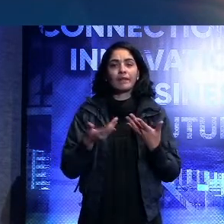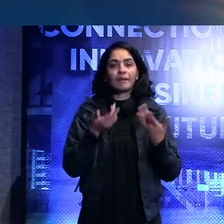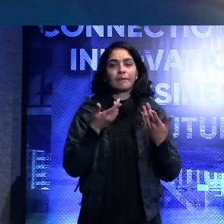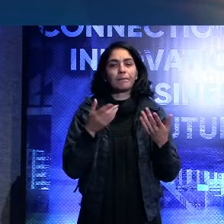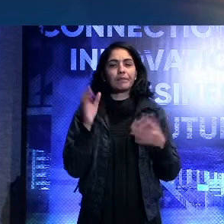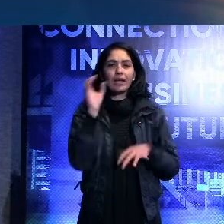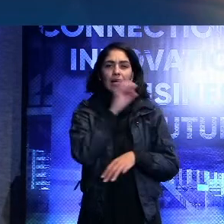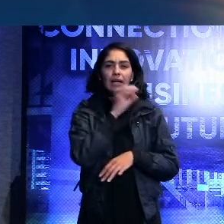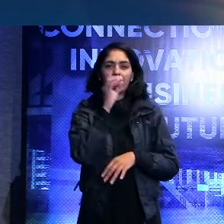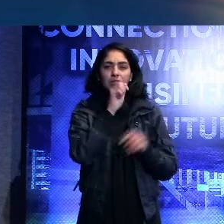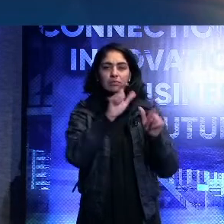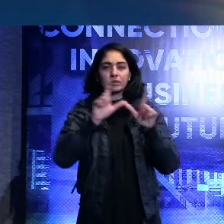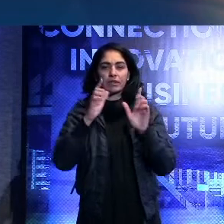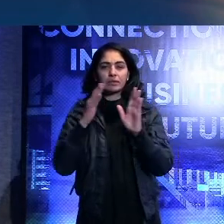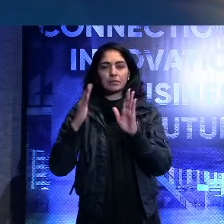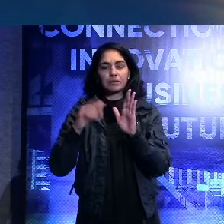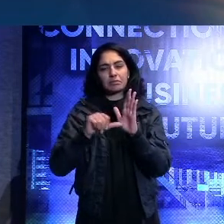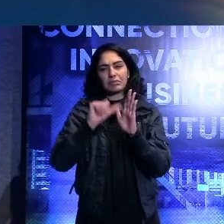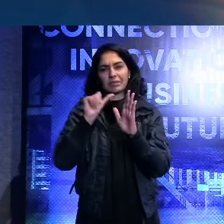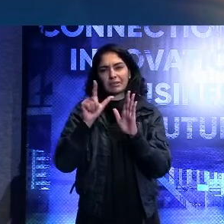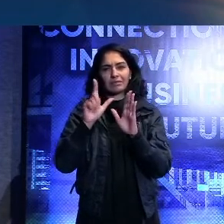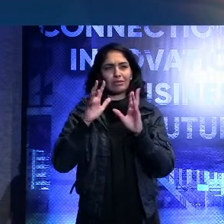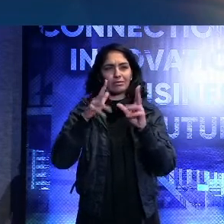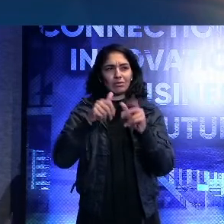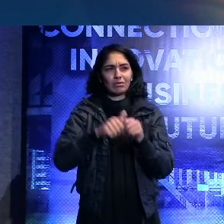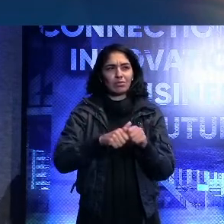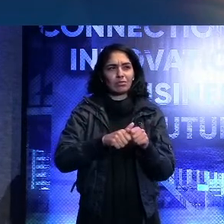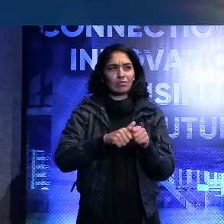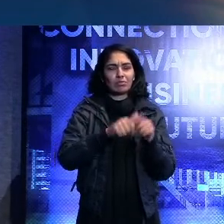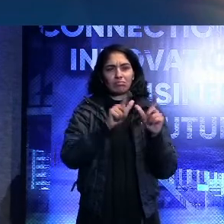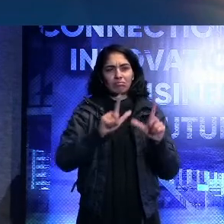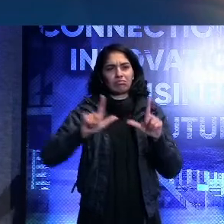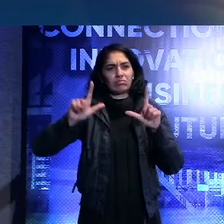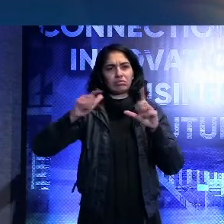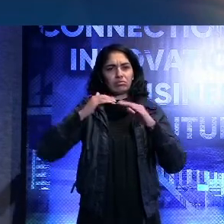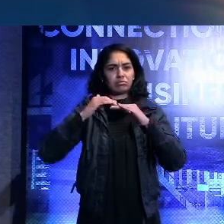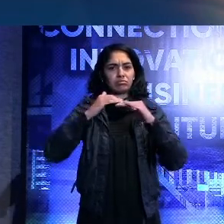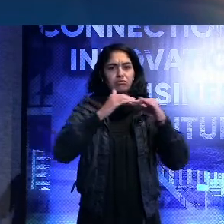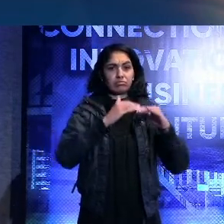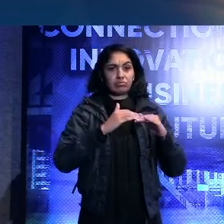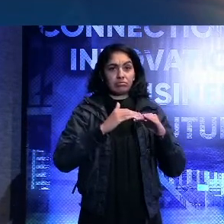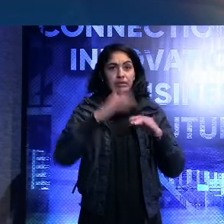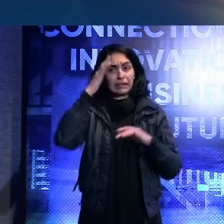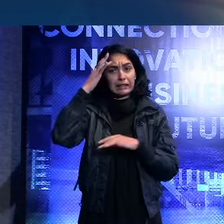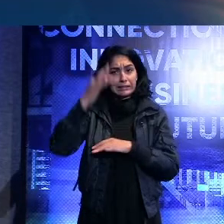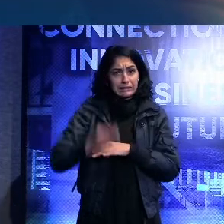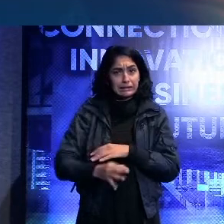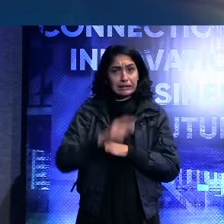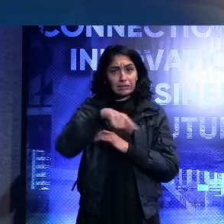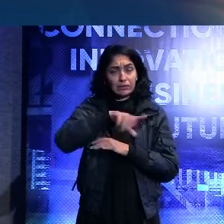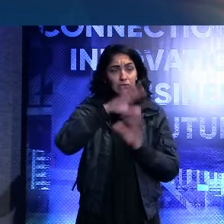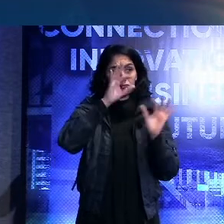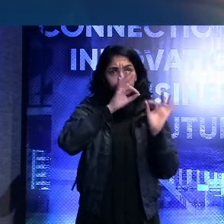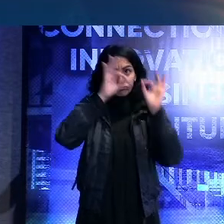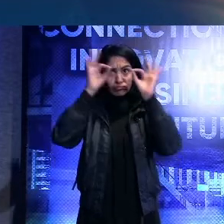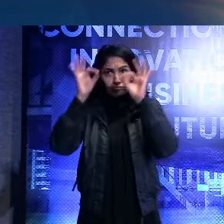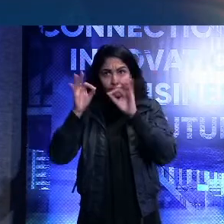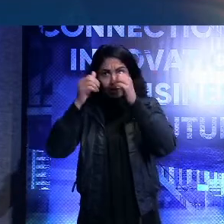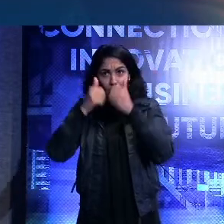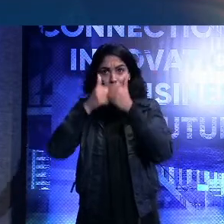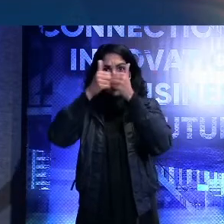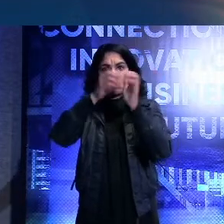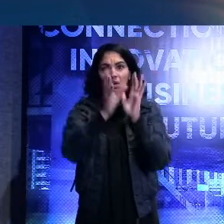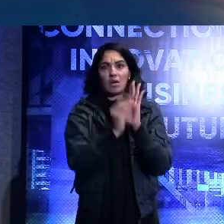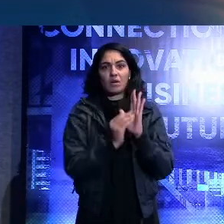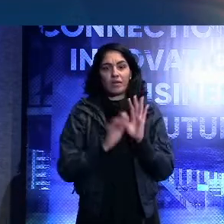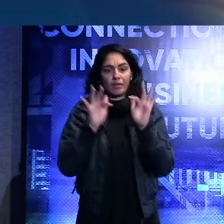dessa primeira parte, que é só para manter todo mundo assim na mesma página, nivelar, e ter certeza que todo mundo vai acompanhar o conteúdo aqui até o